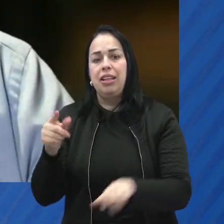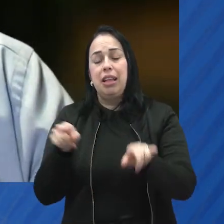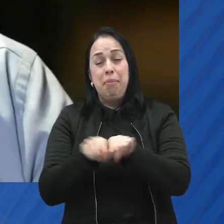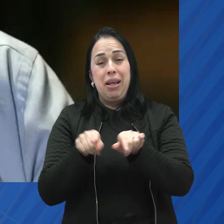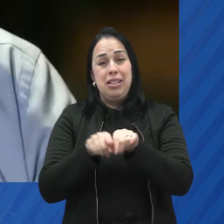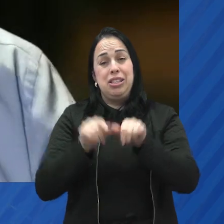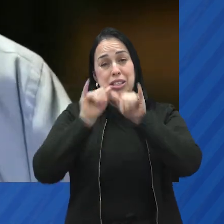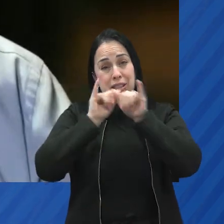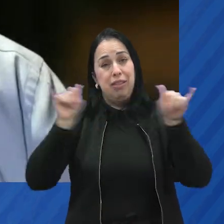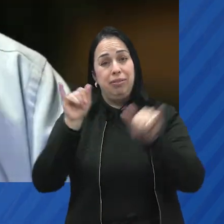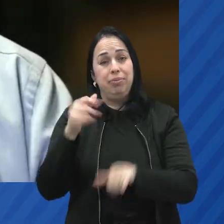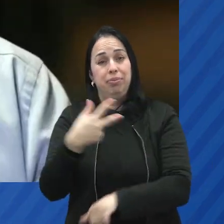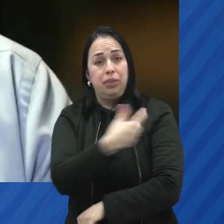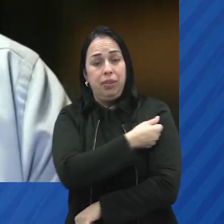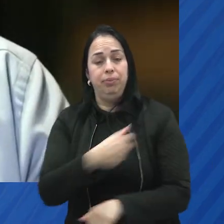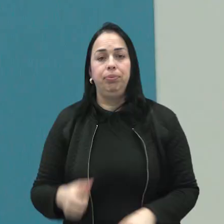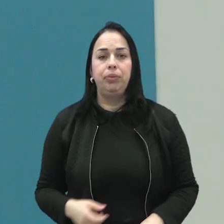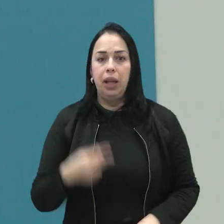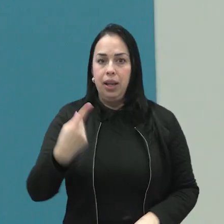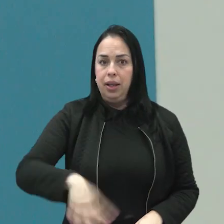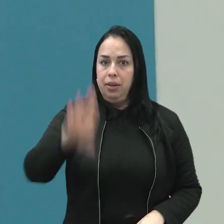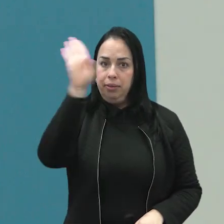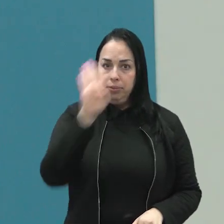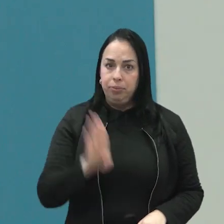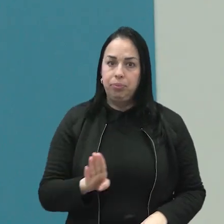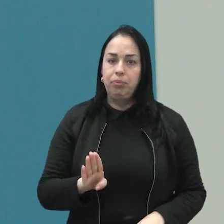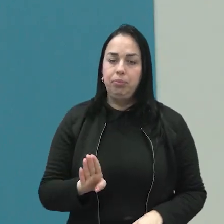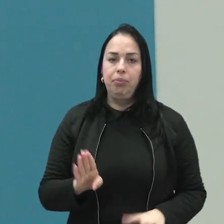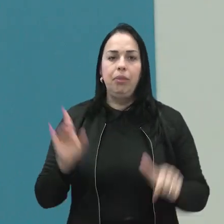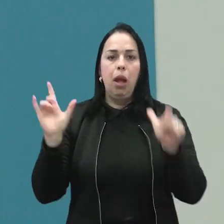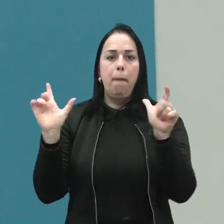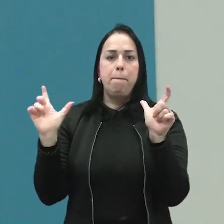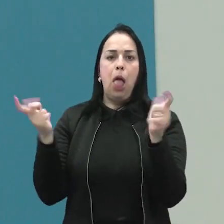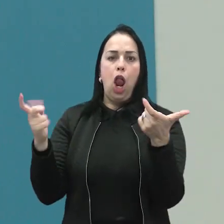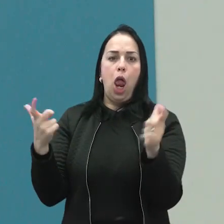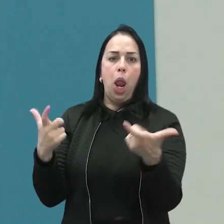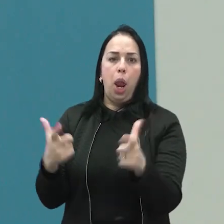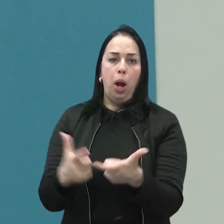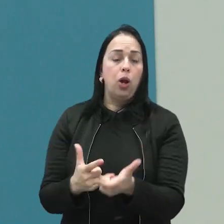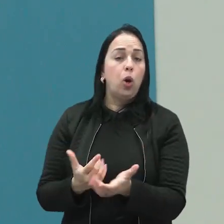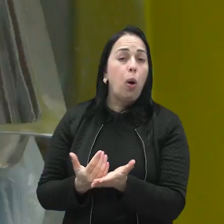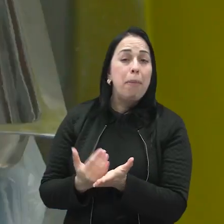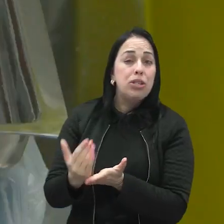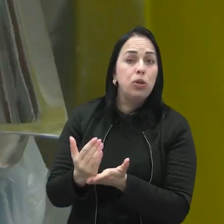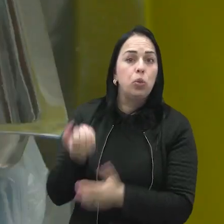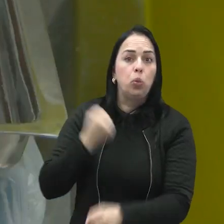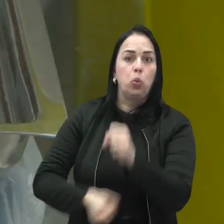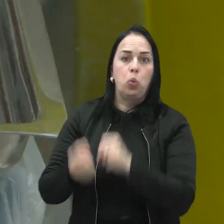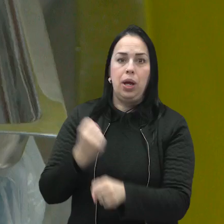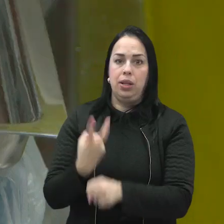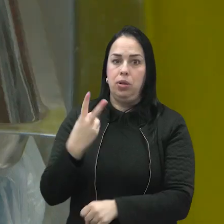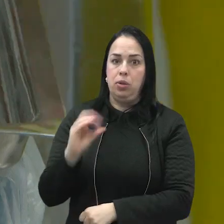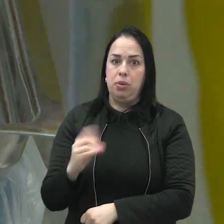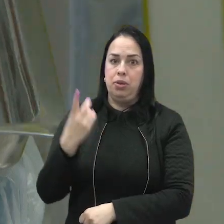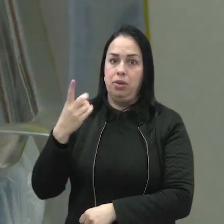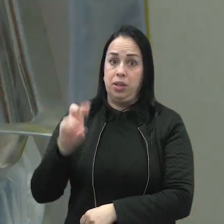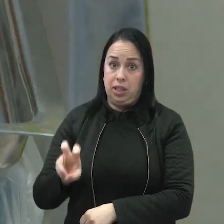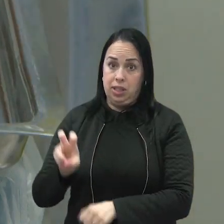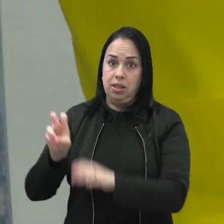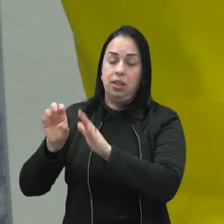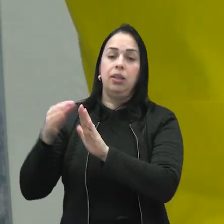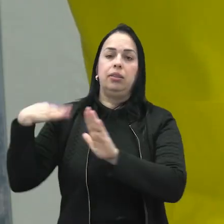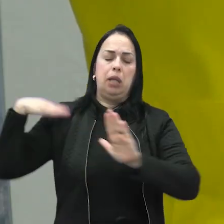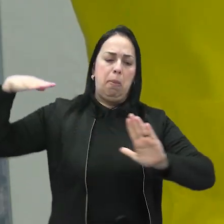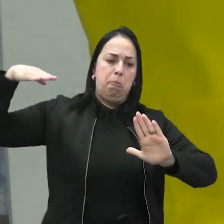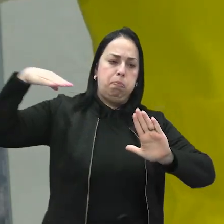das campanhas locais de vacinação. No Brasil, a queda nas coberturas começou em 2015